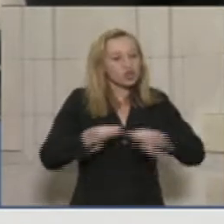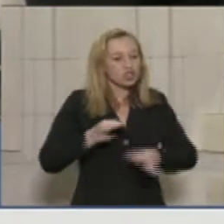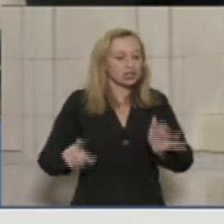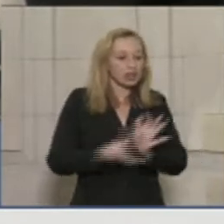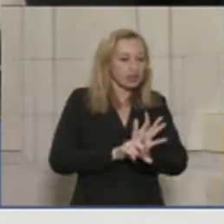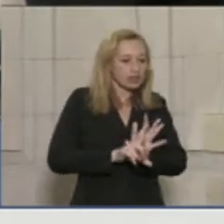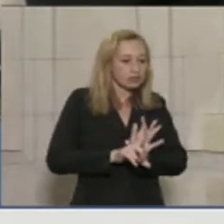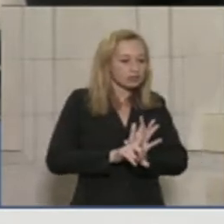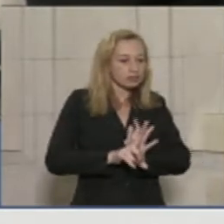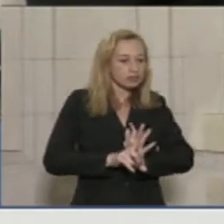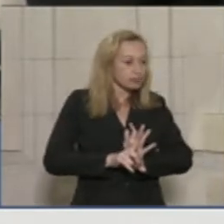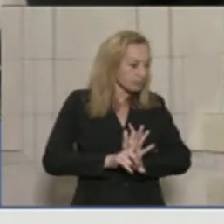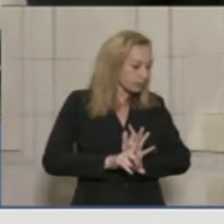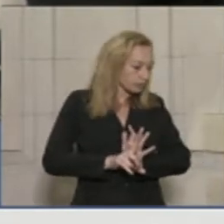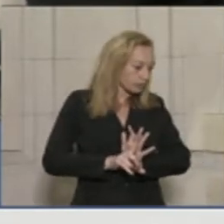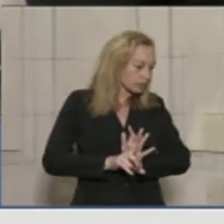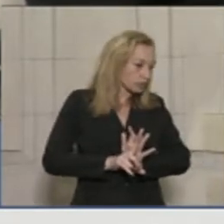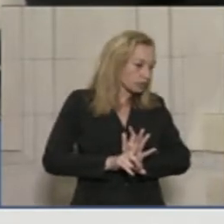de lei